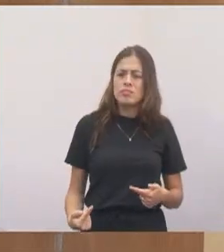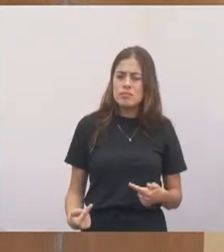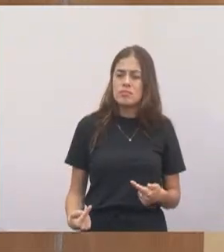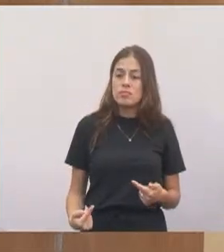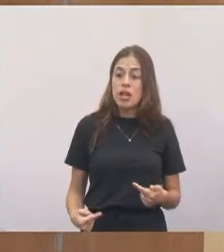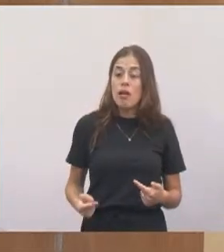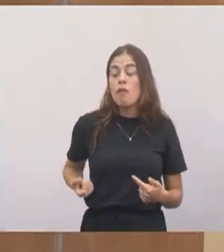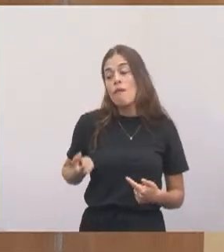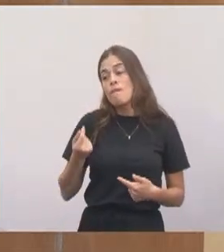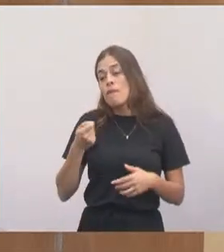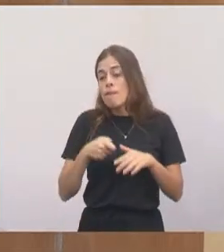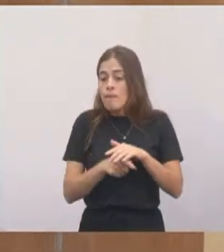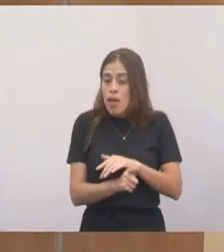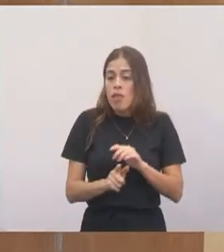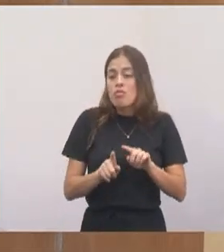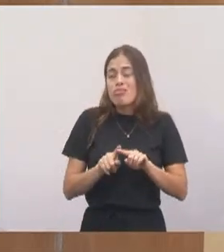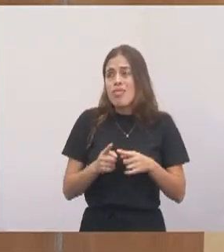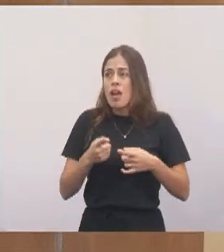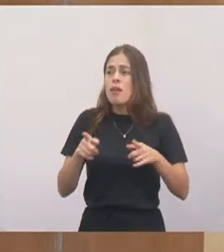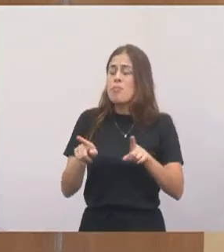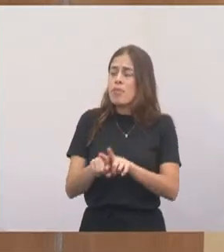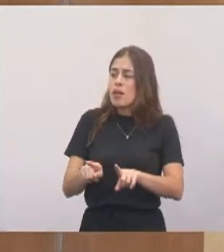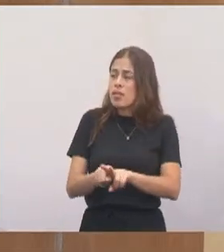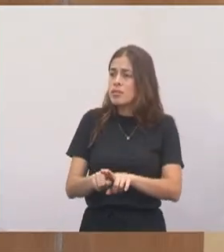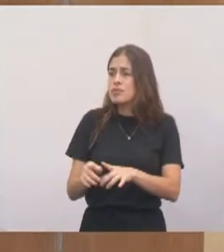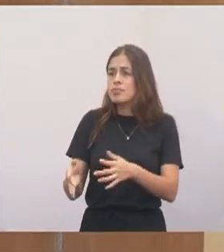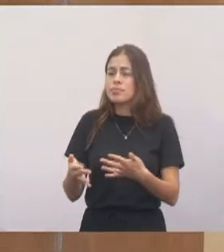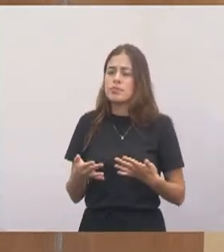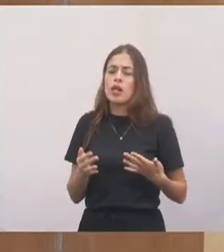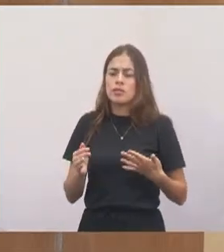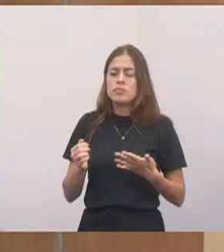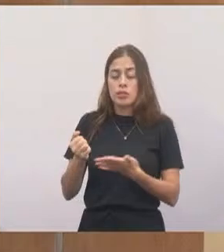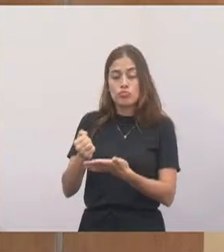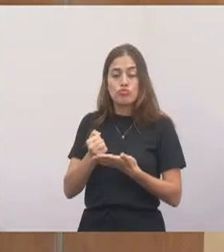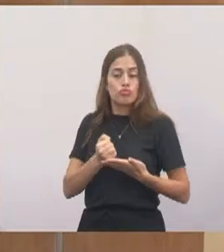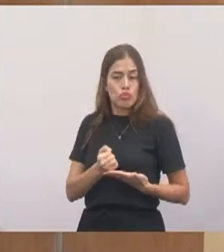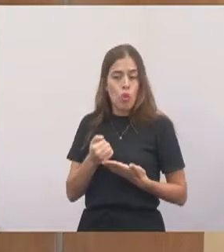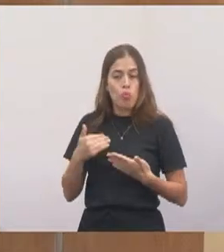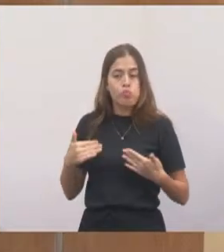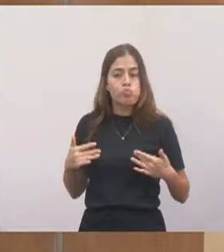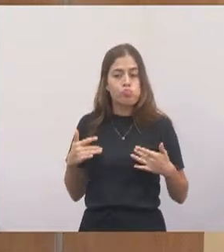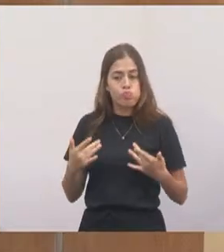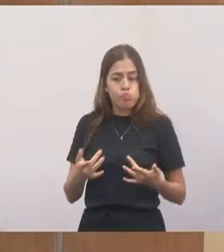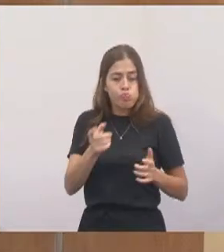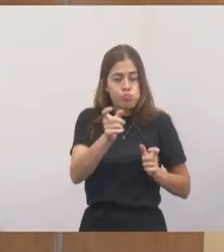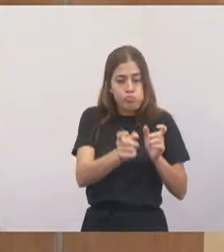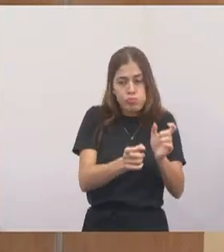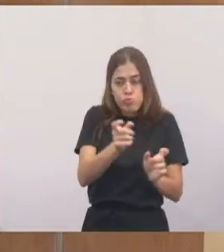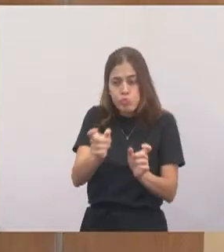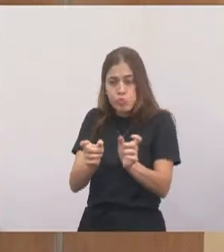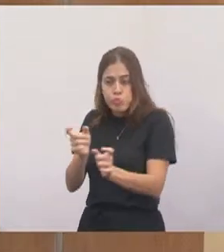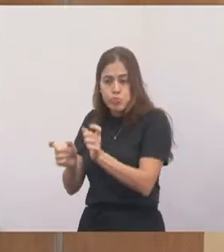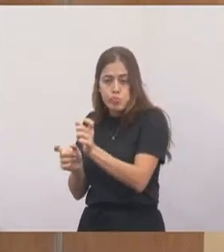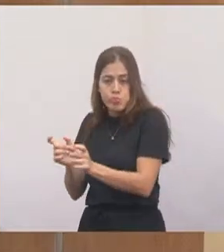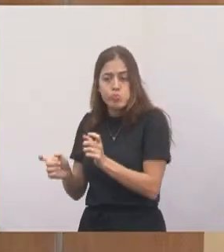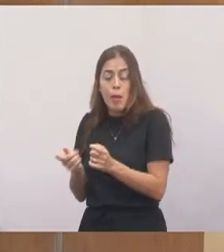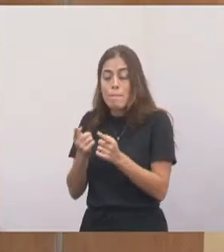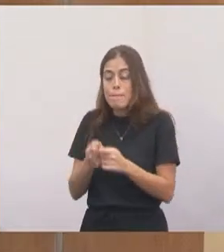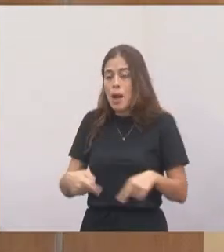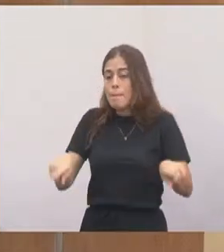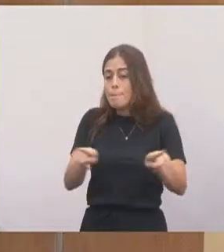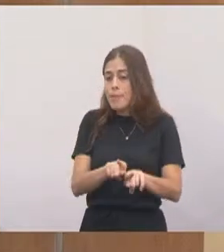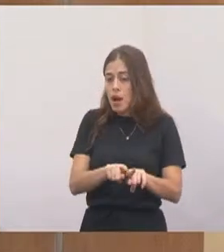de financiamento, embora possam contar com doações individuais,